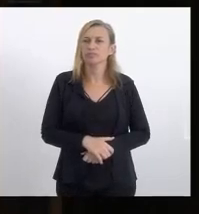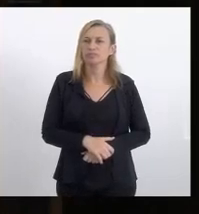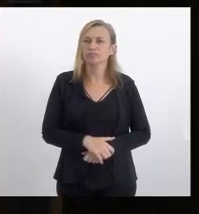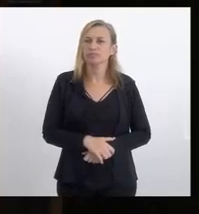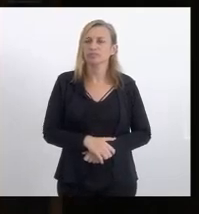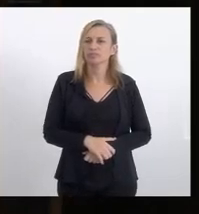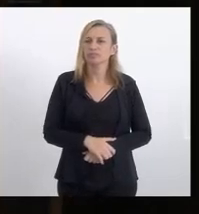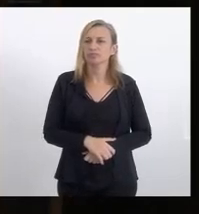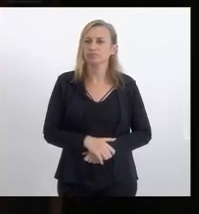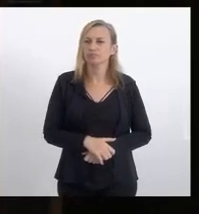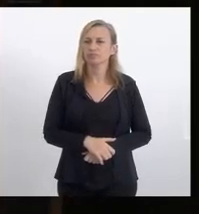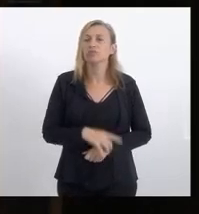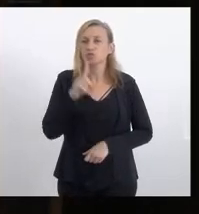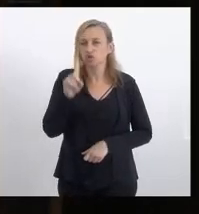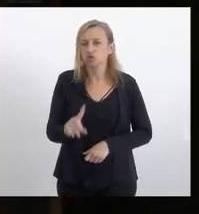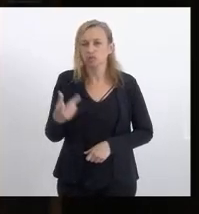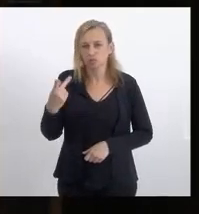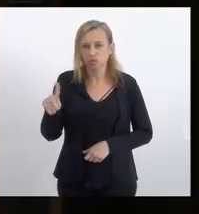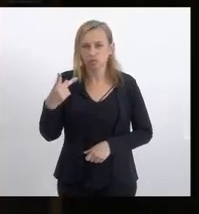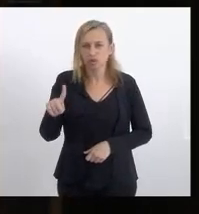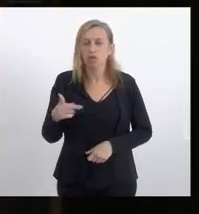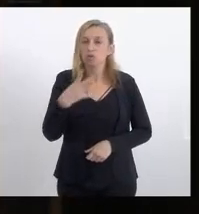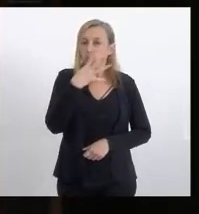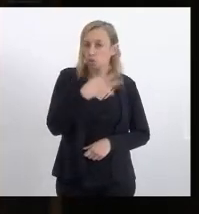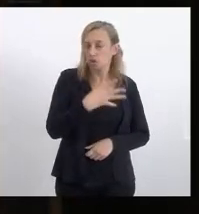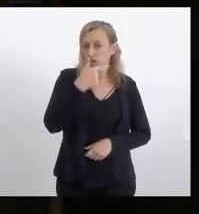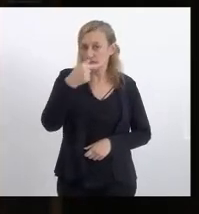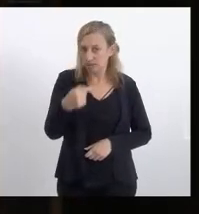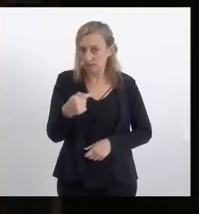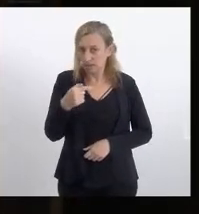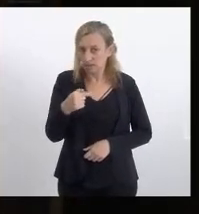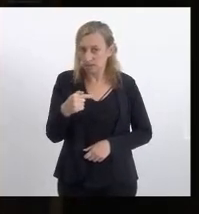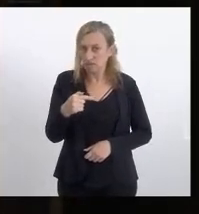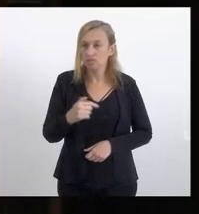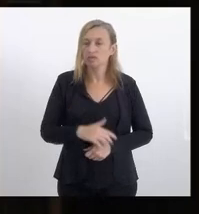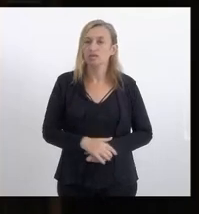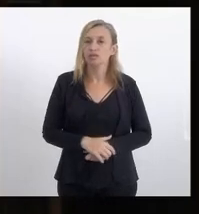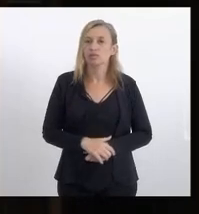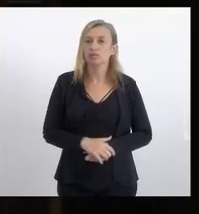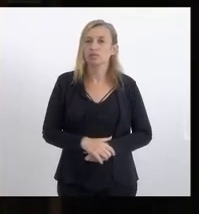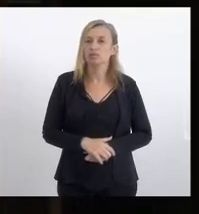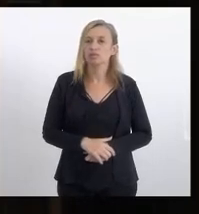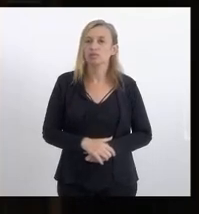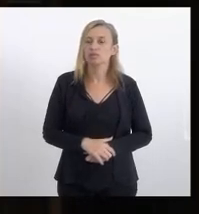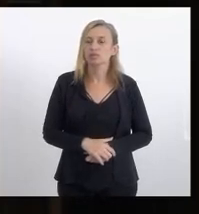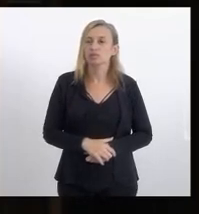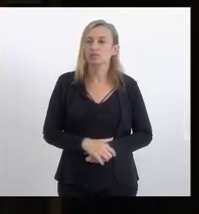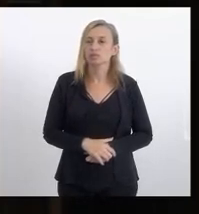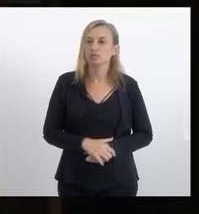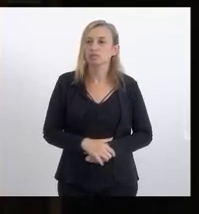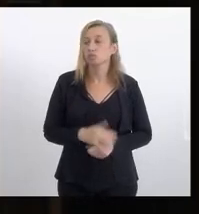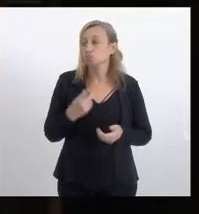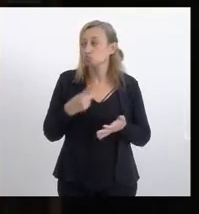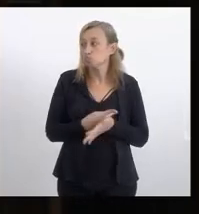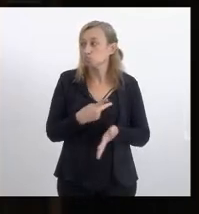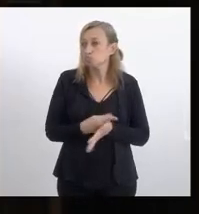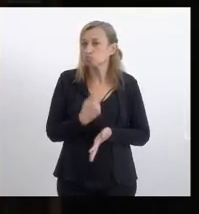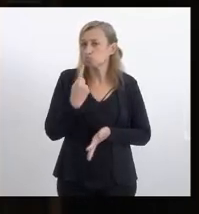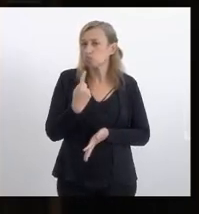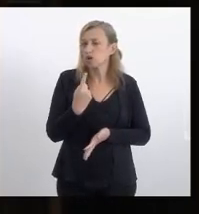militares temporários os direitos deles o 47 foi nós havíamos por um erro